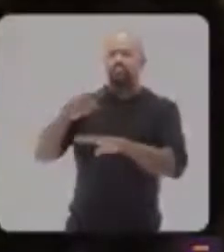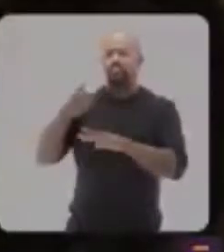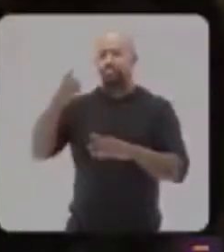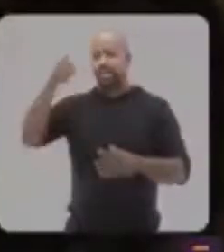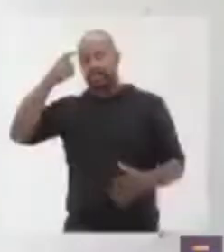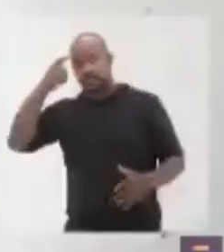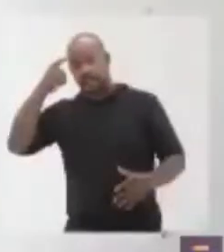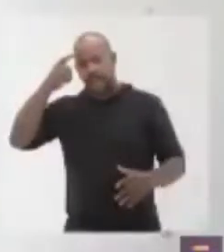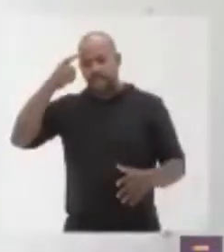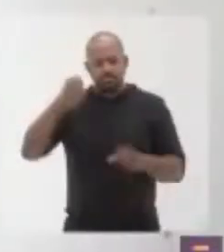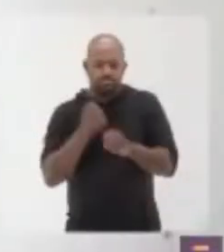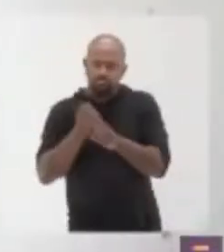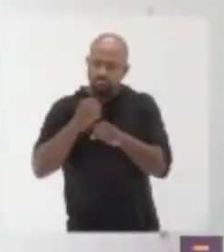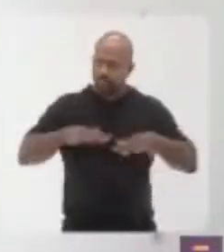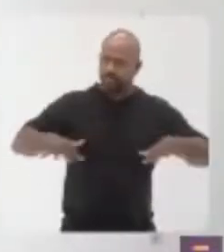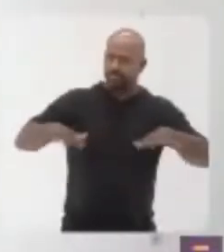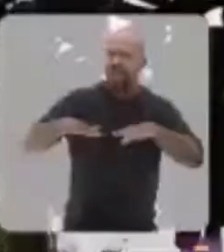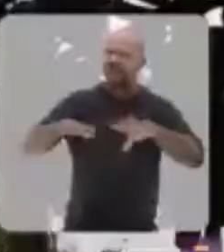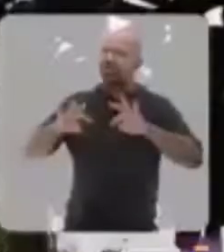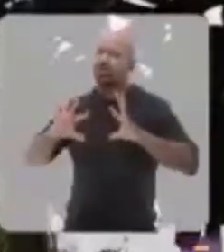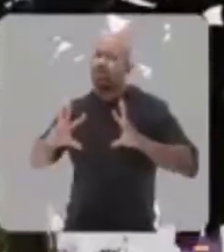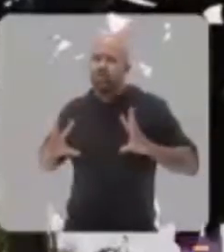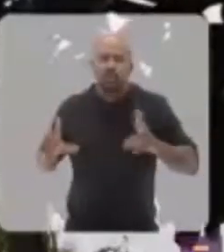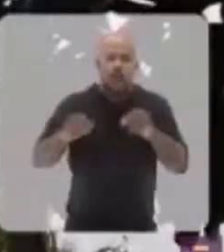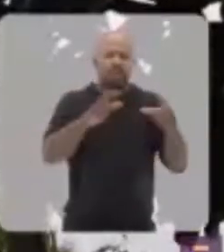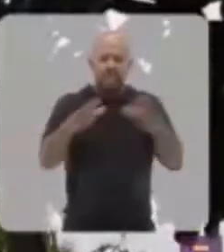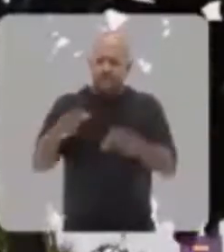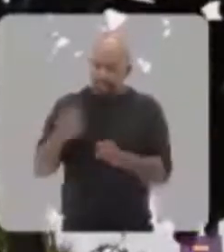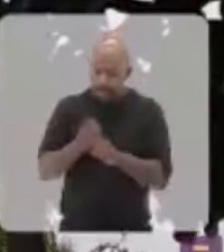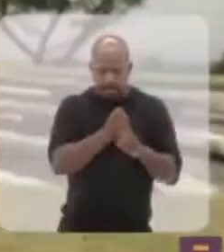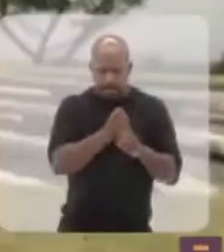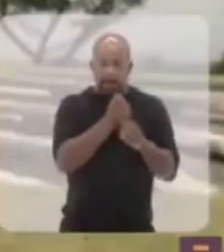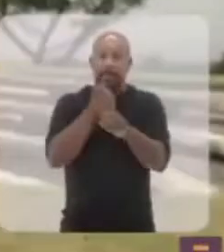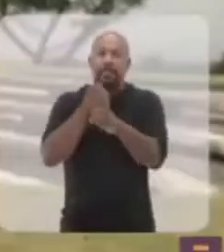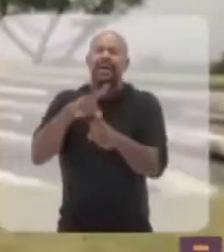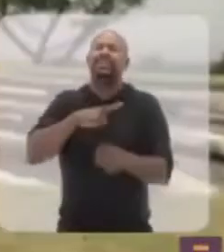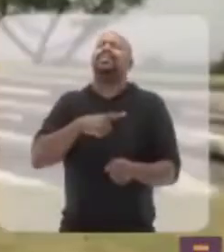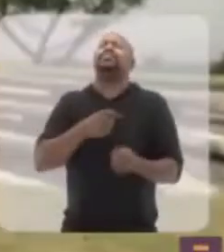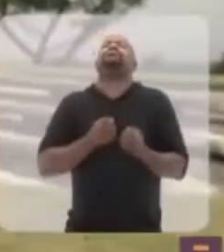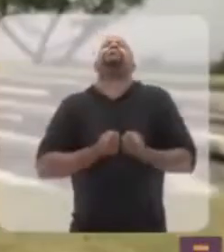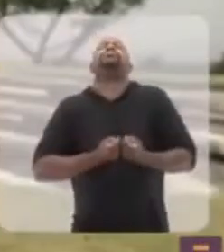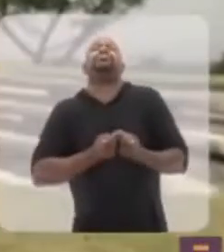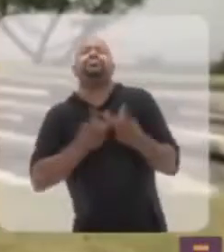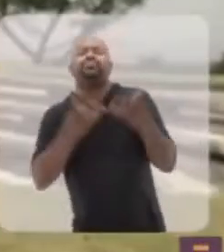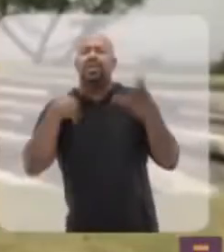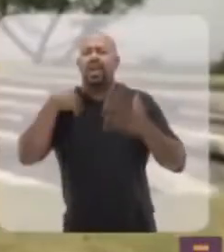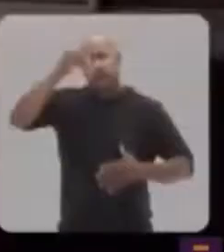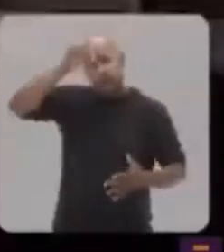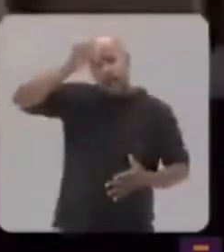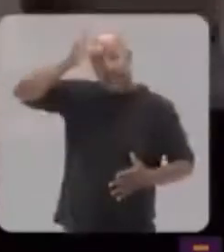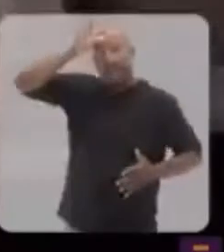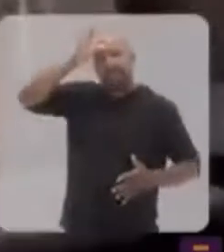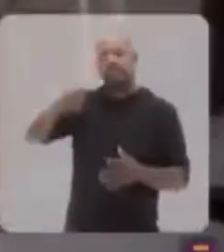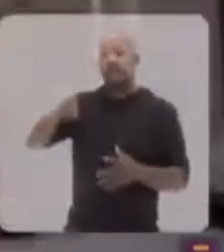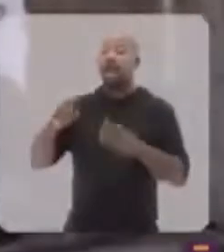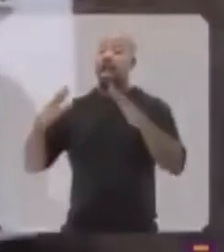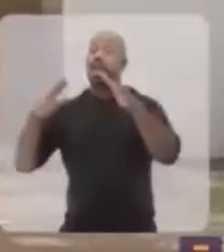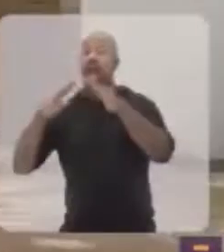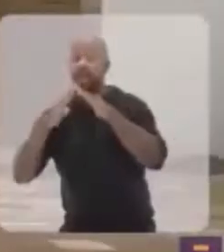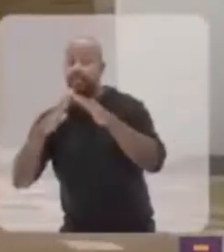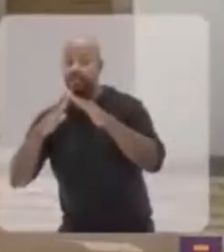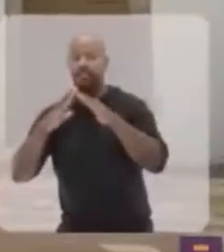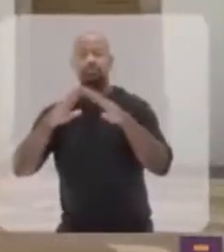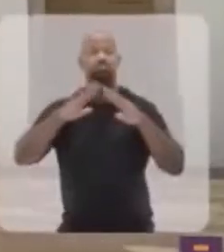um espaço. Todo espaço construído traz consigo um número infinito de conhecimentos. Pode ser a